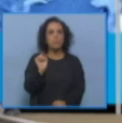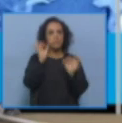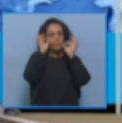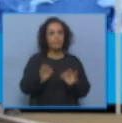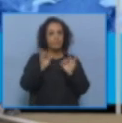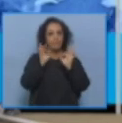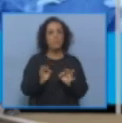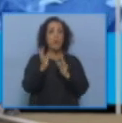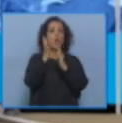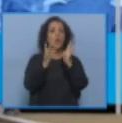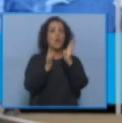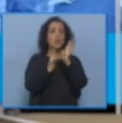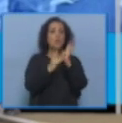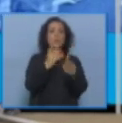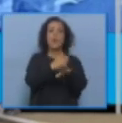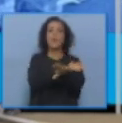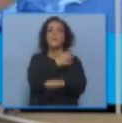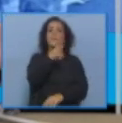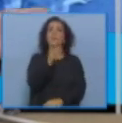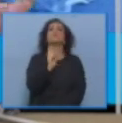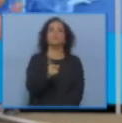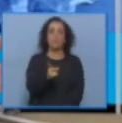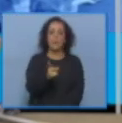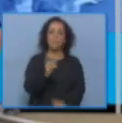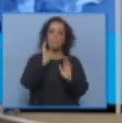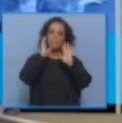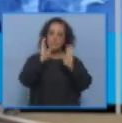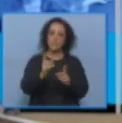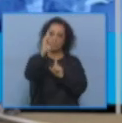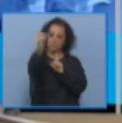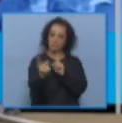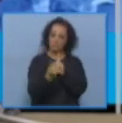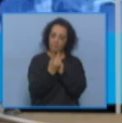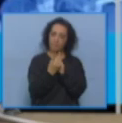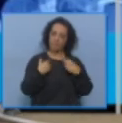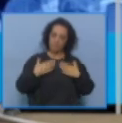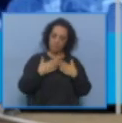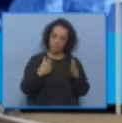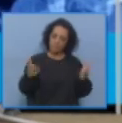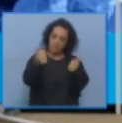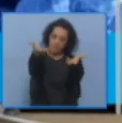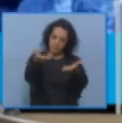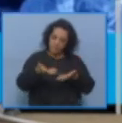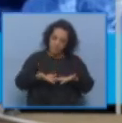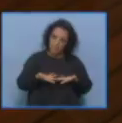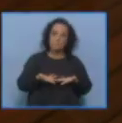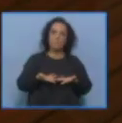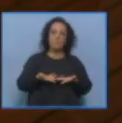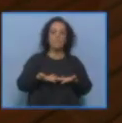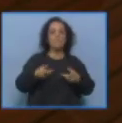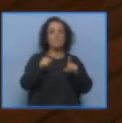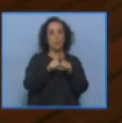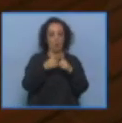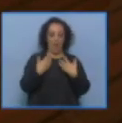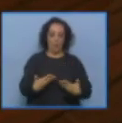que Cristo dizia de abrir-se ao outro e de acolher o outro. Portanto, digamos, uma maneira de, no